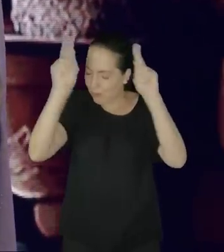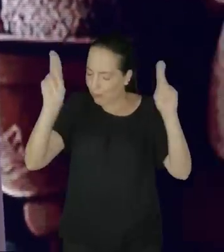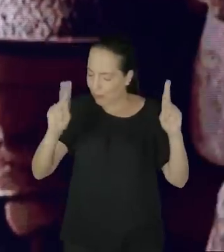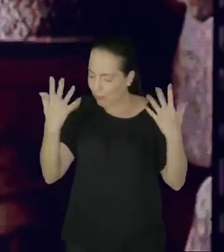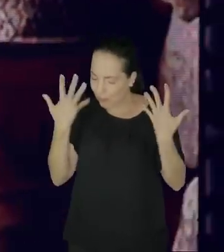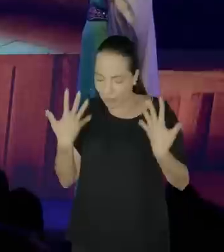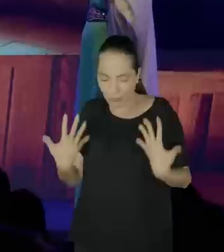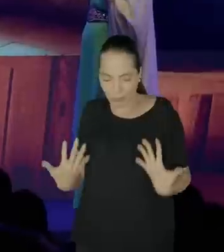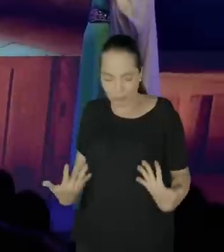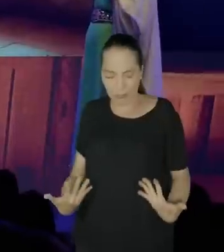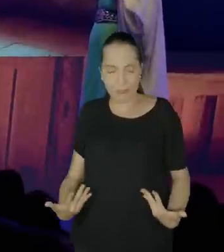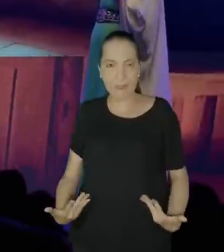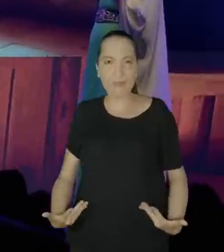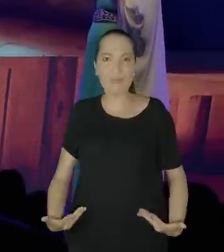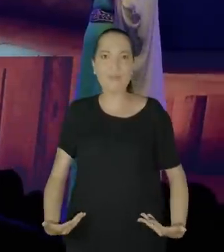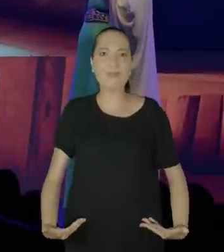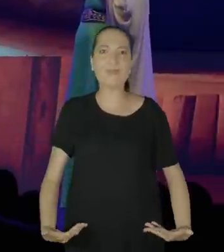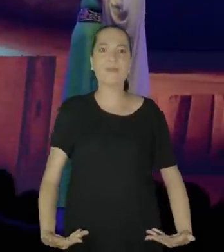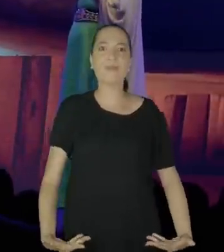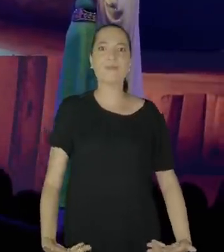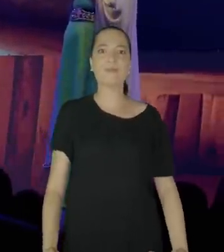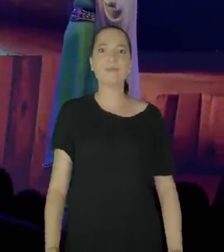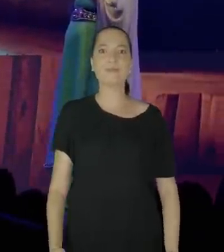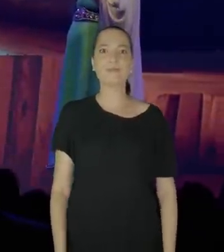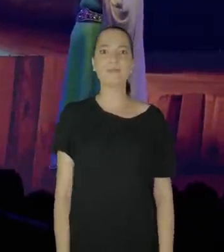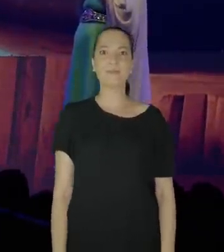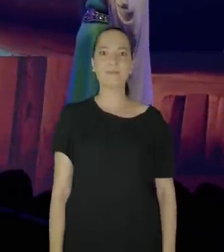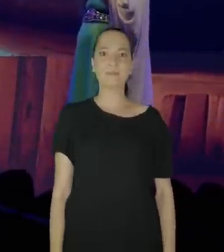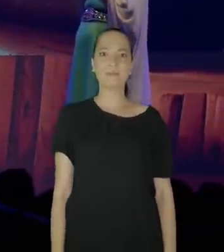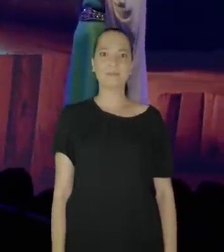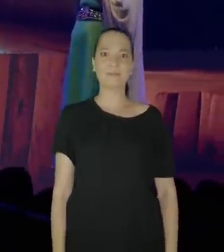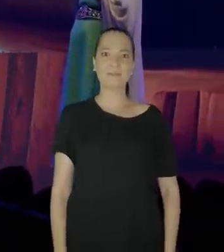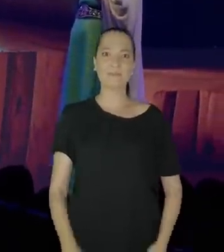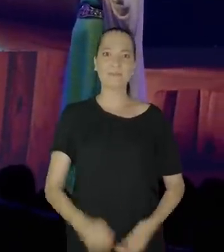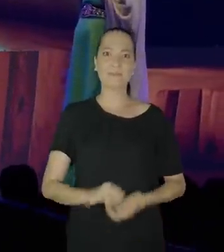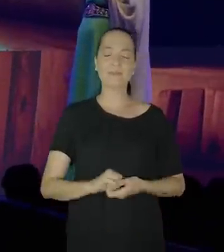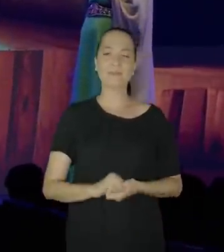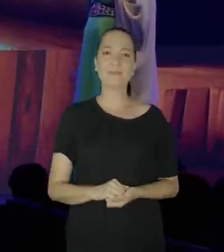Tomava conta de todo o meu ser.